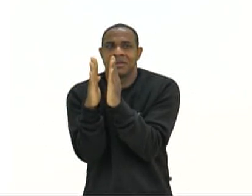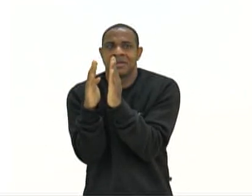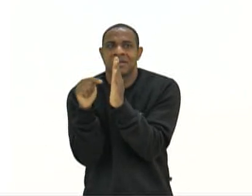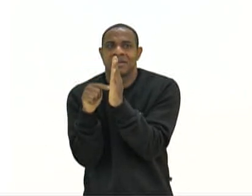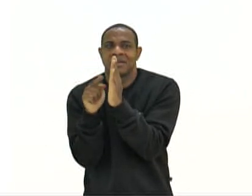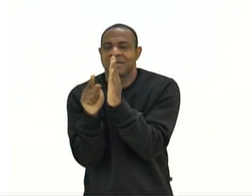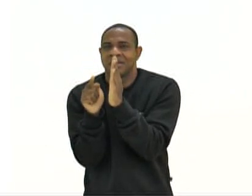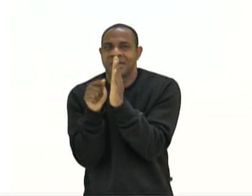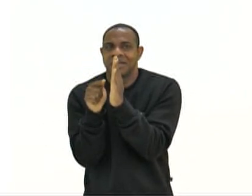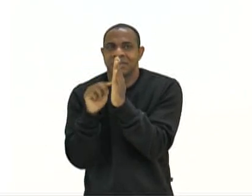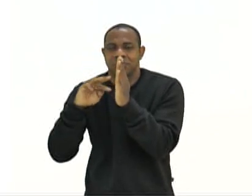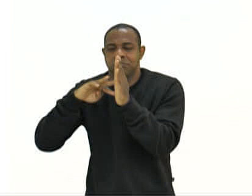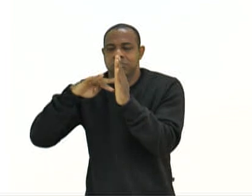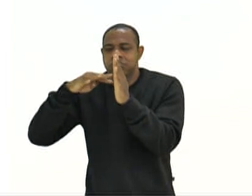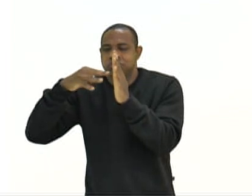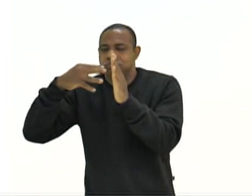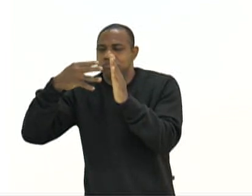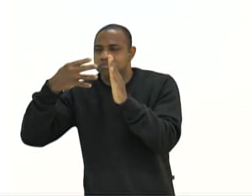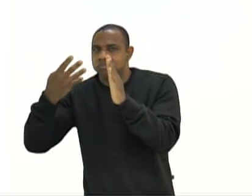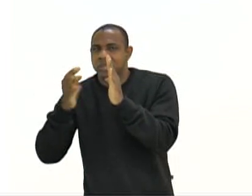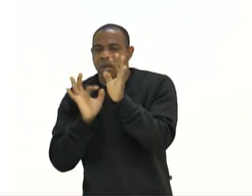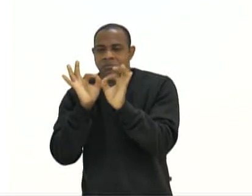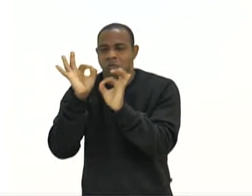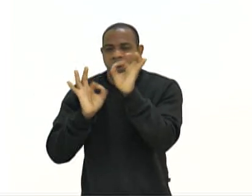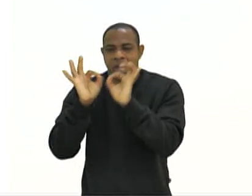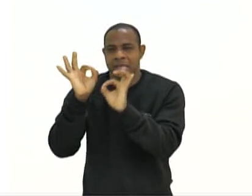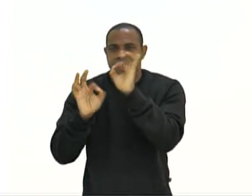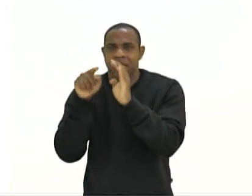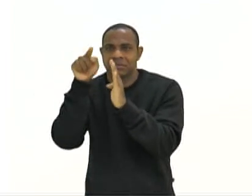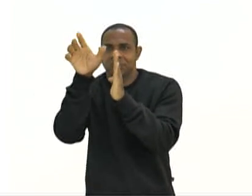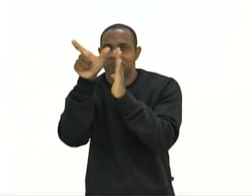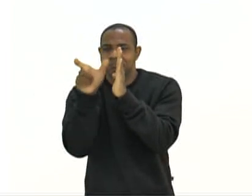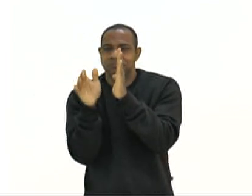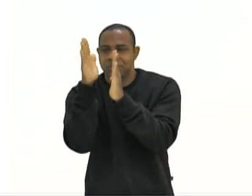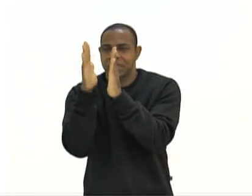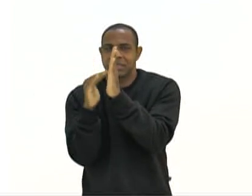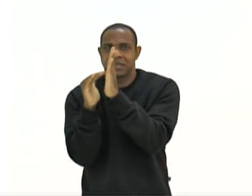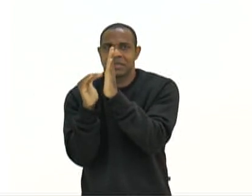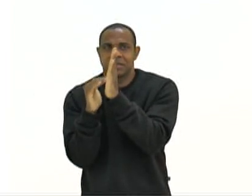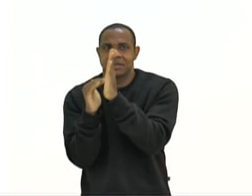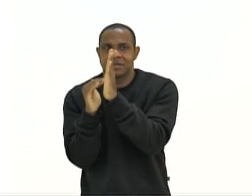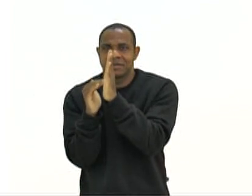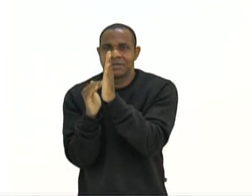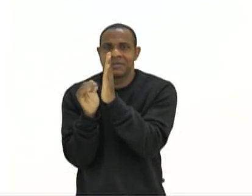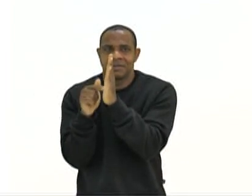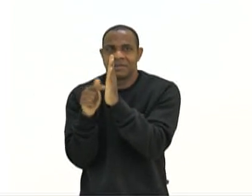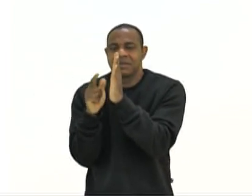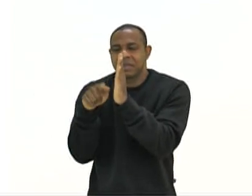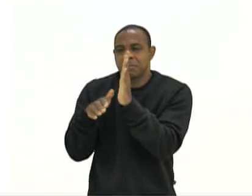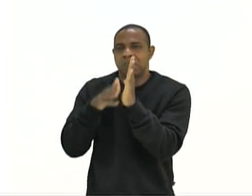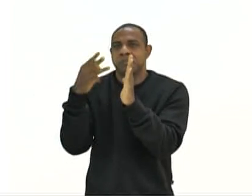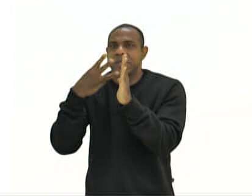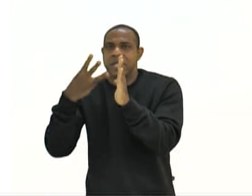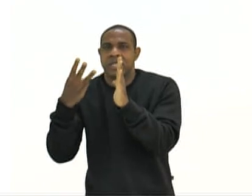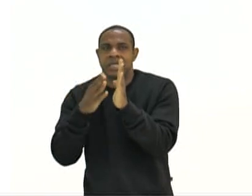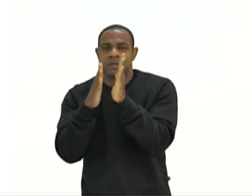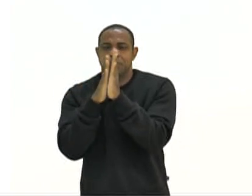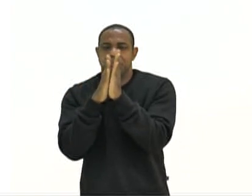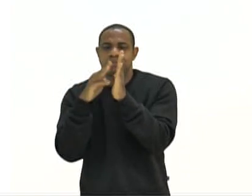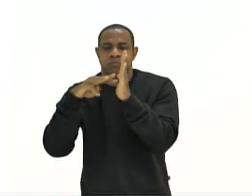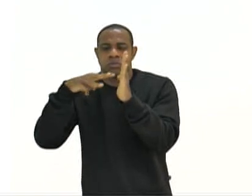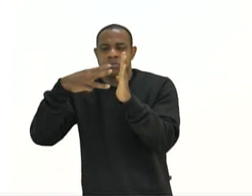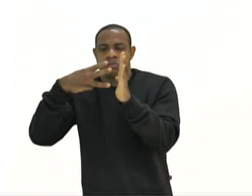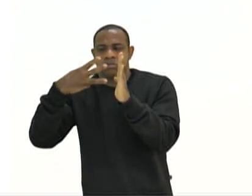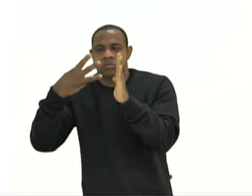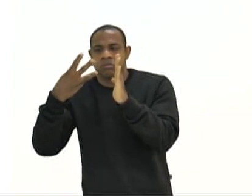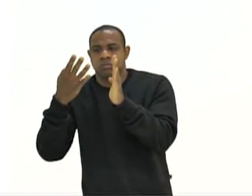reduziu. Então está algo um pouco mais organizado, digamos assim. Até que avança para a nossa terceira barreira, aonde eu tenho